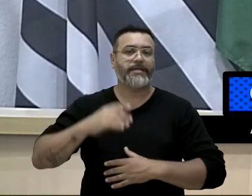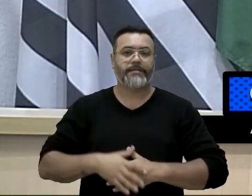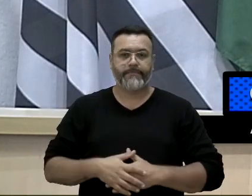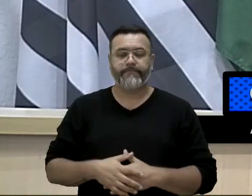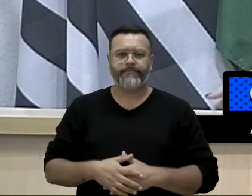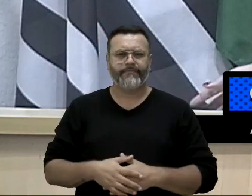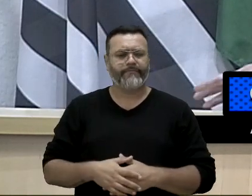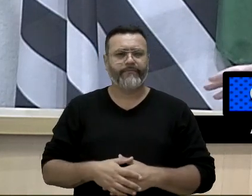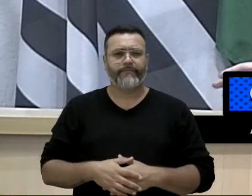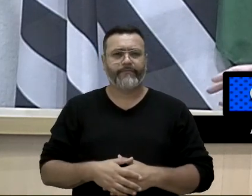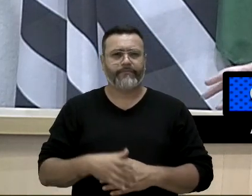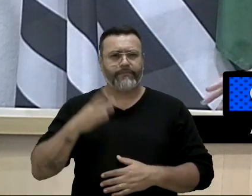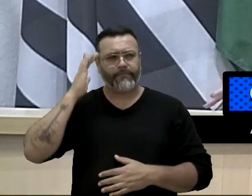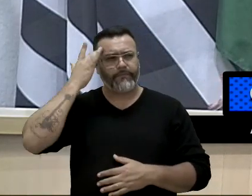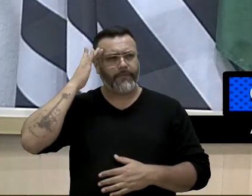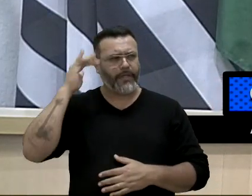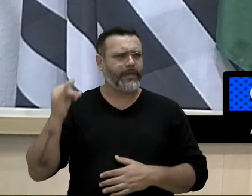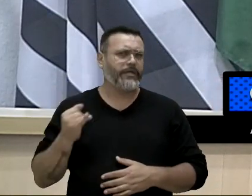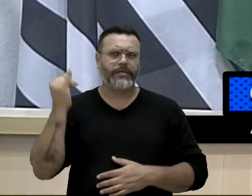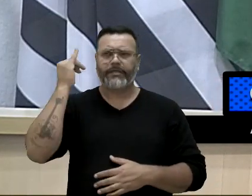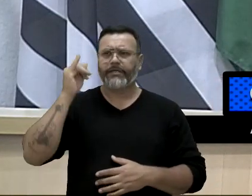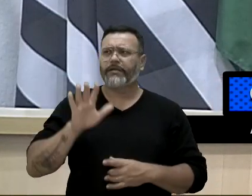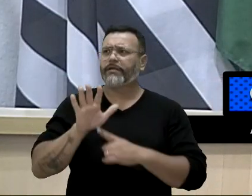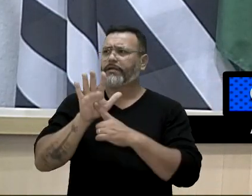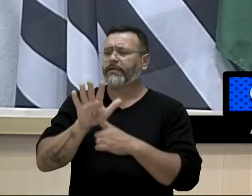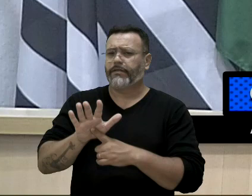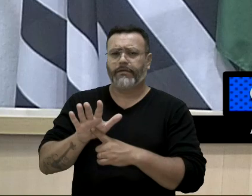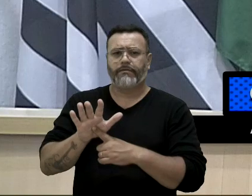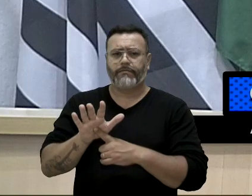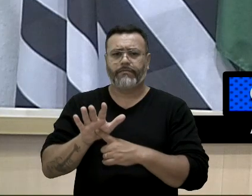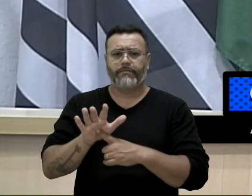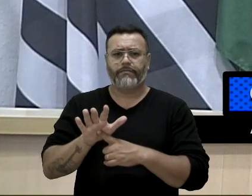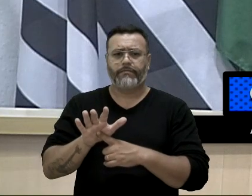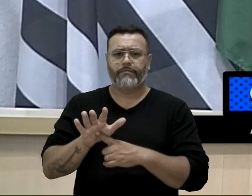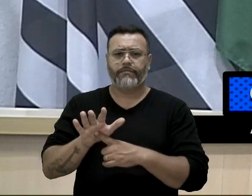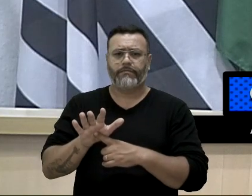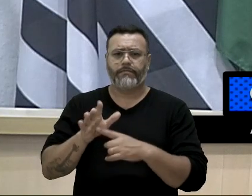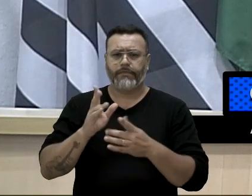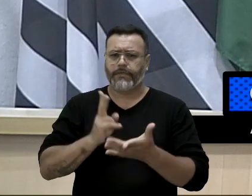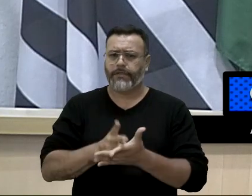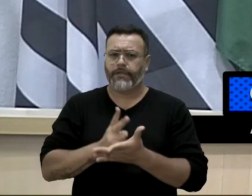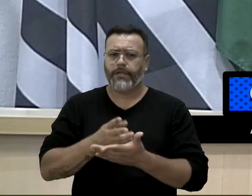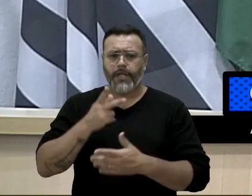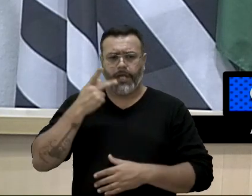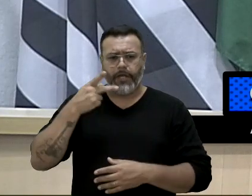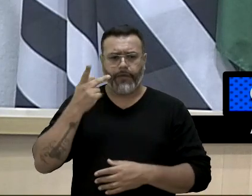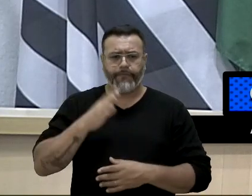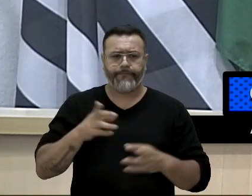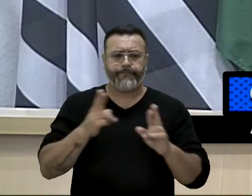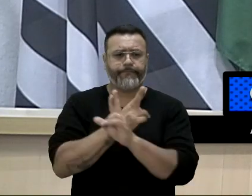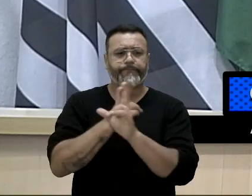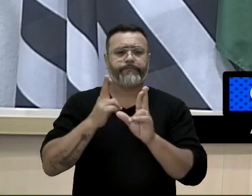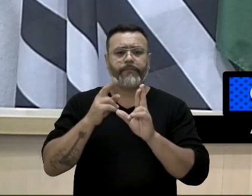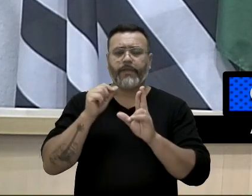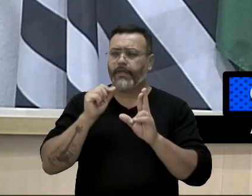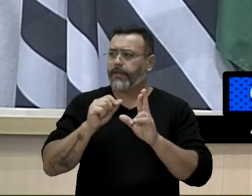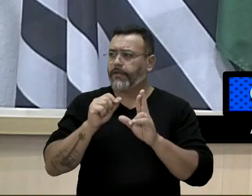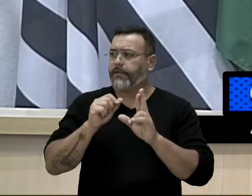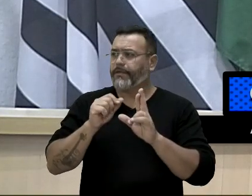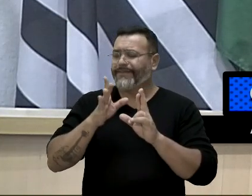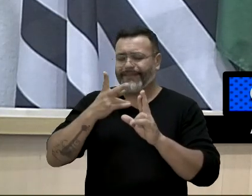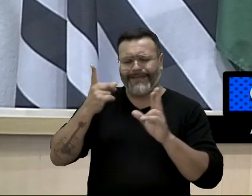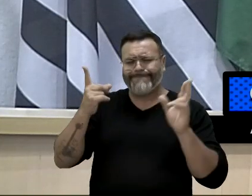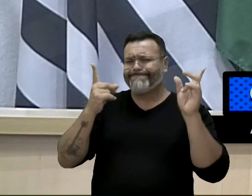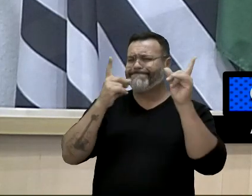Eu acho que assim, o importante é mostrar, e eu sempre falo a respeito disso, que é muito difícil,